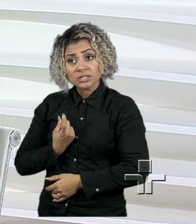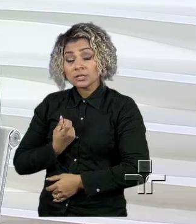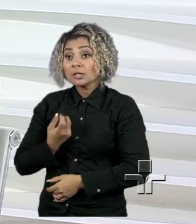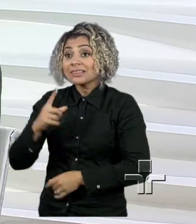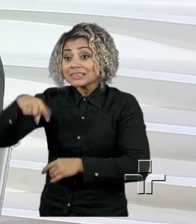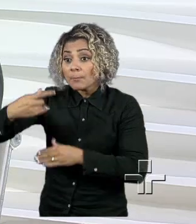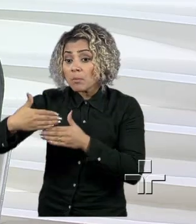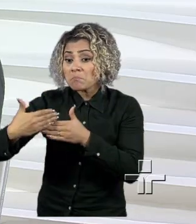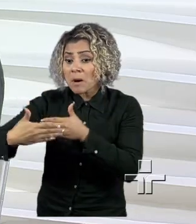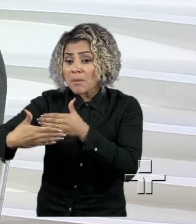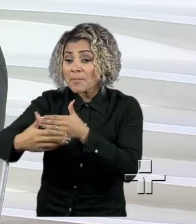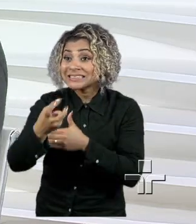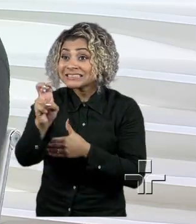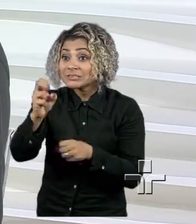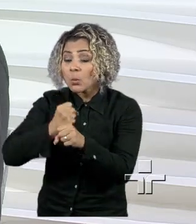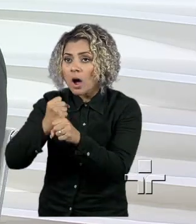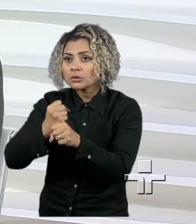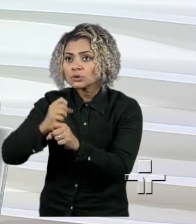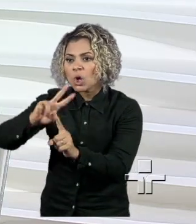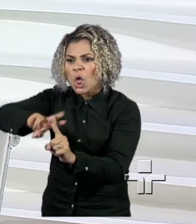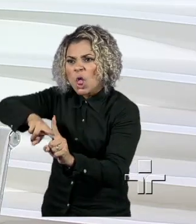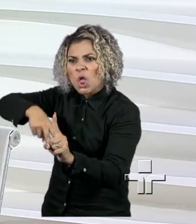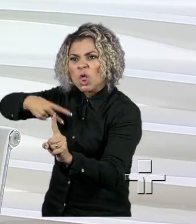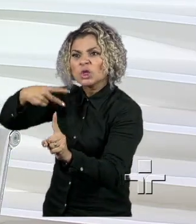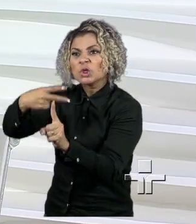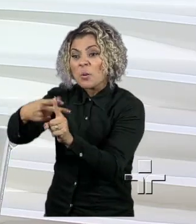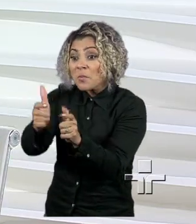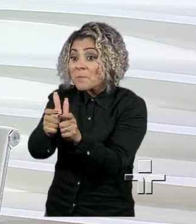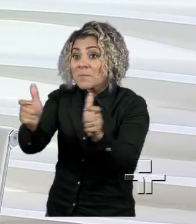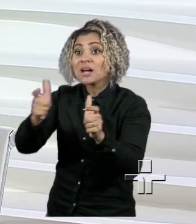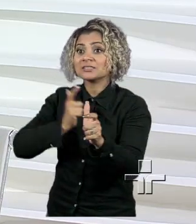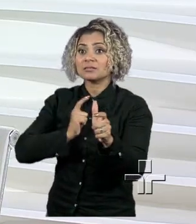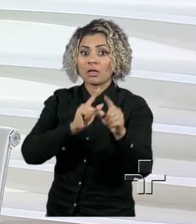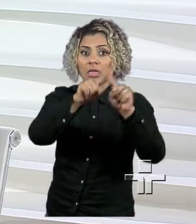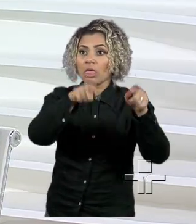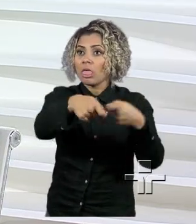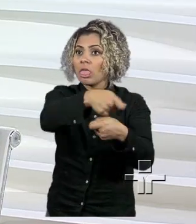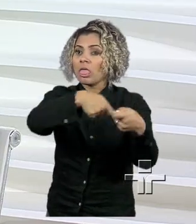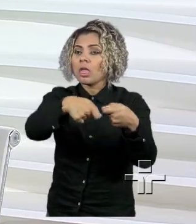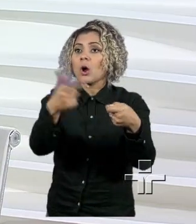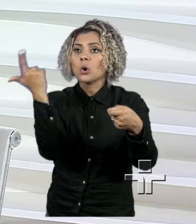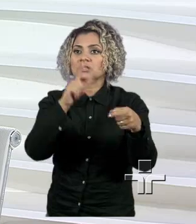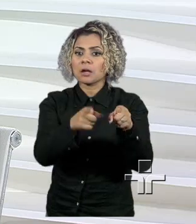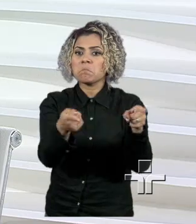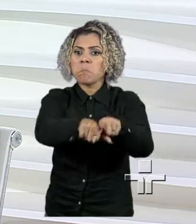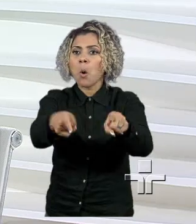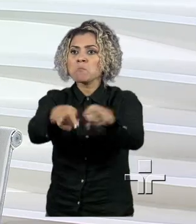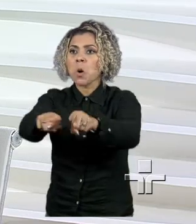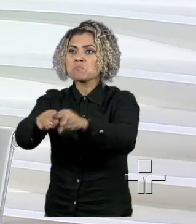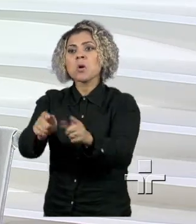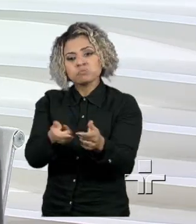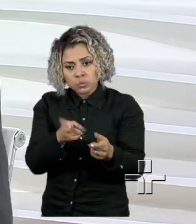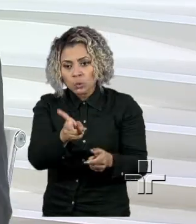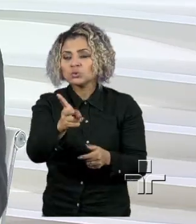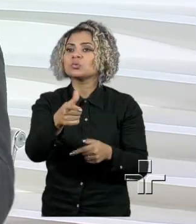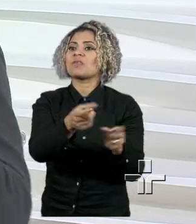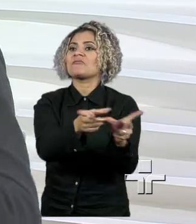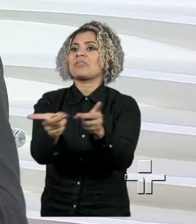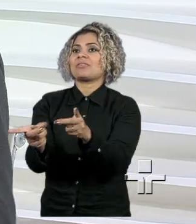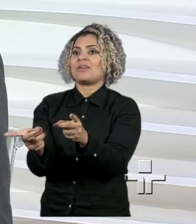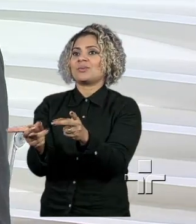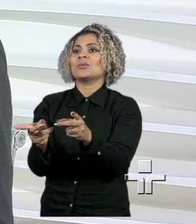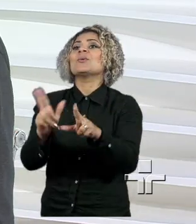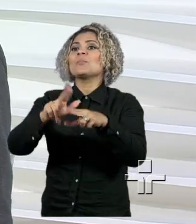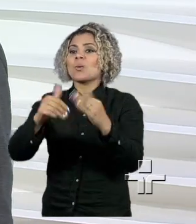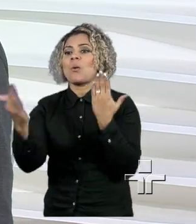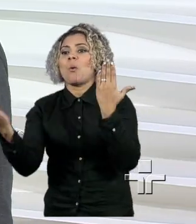5 anos, mais do que o dobro deles que começaram através de franquia estavam com o negócio ainda funcionando em relação